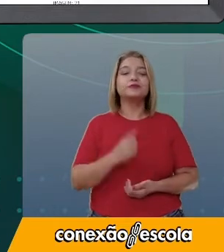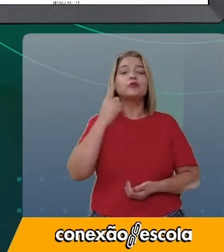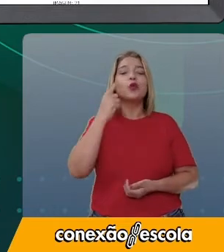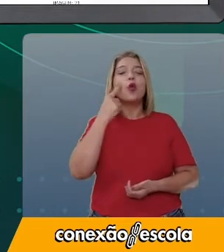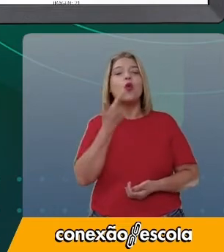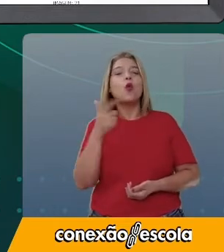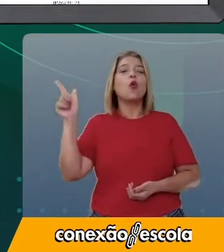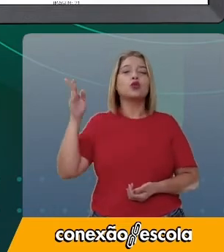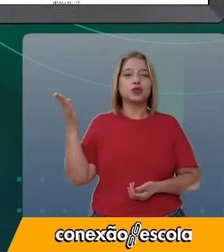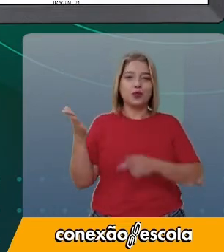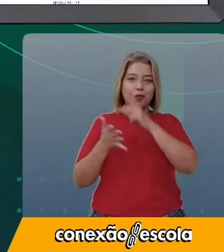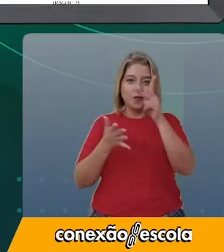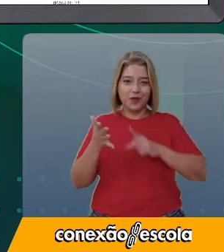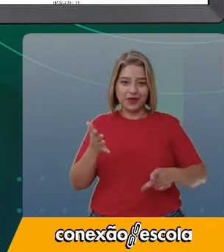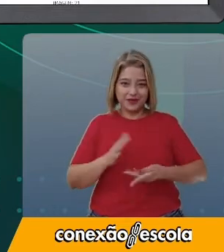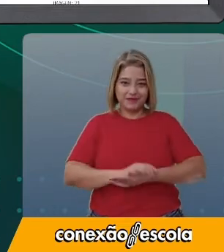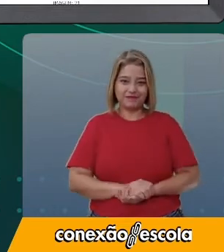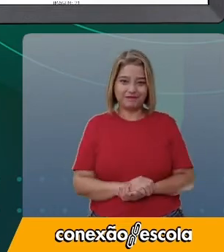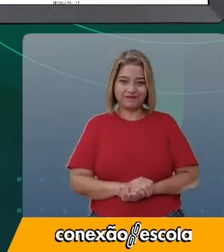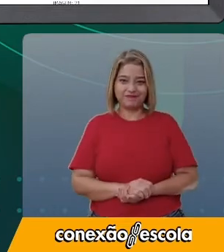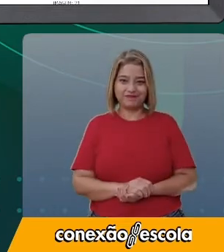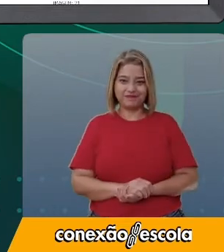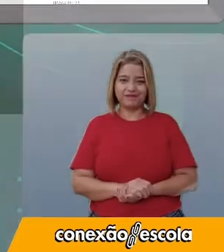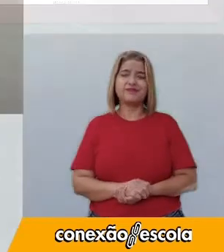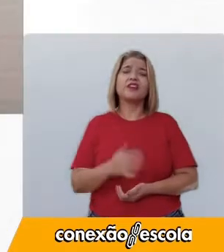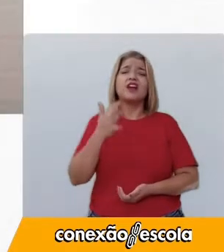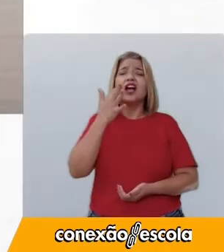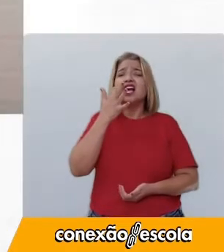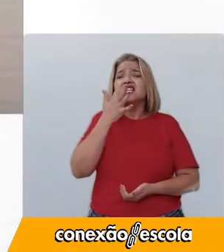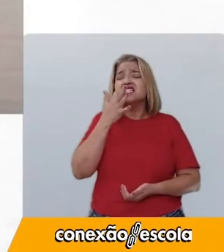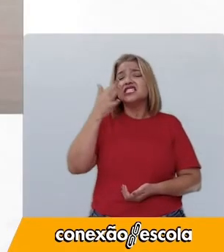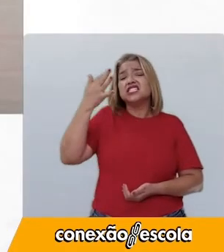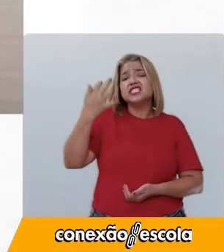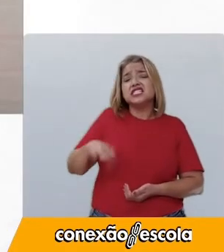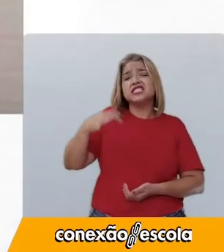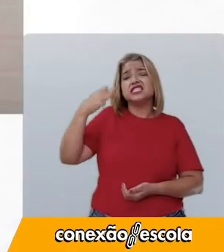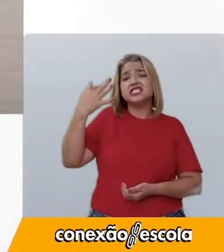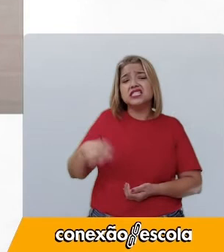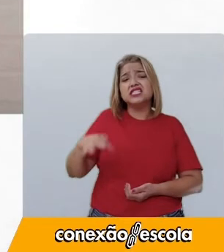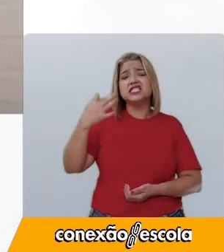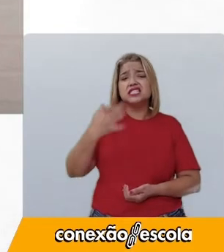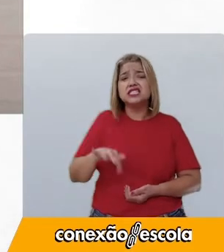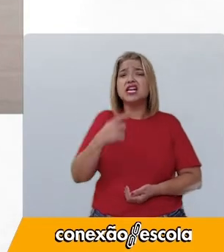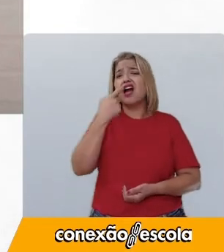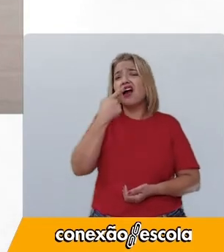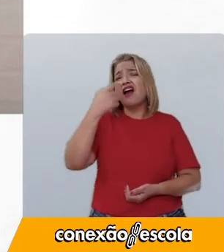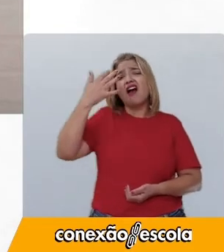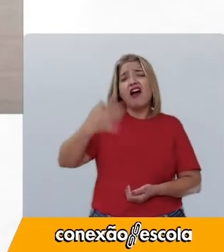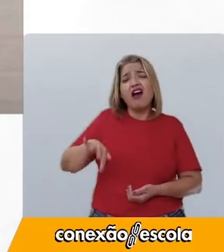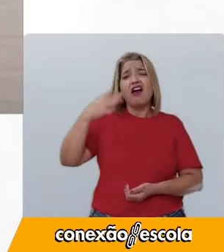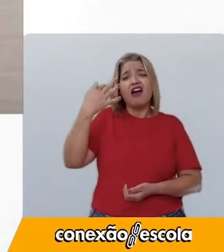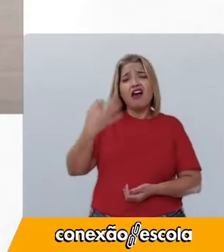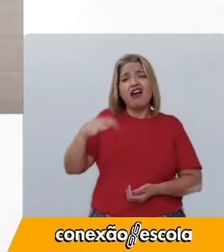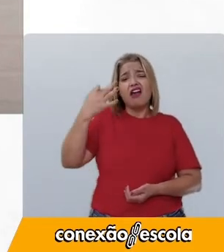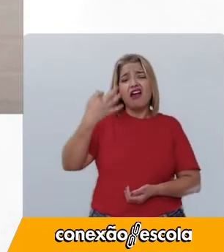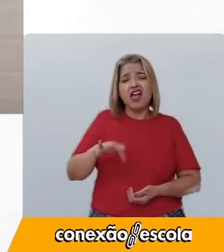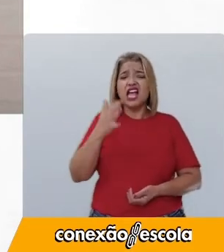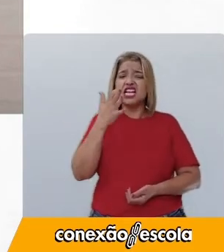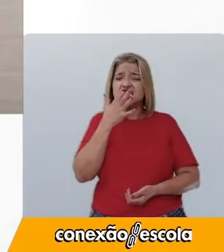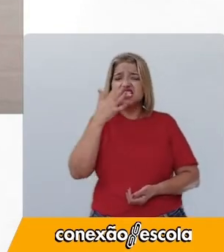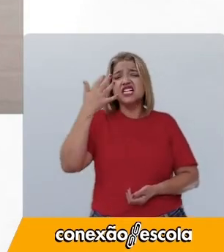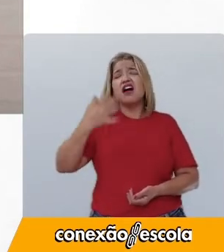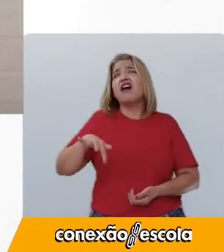poema que eu trouxe dele para vocês. Tô com dor de dente, dor de dente, dor de